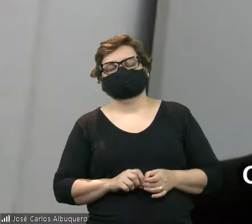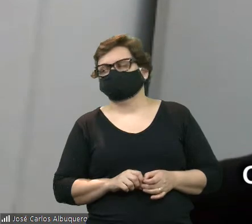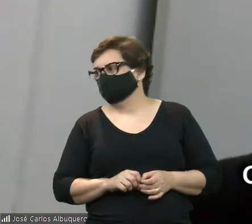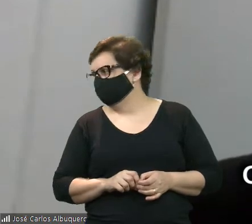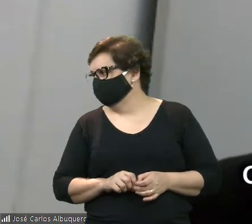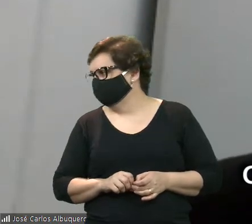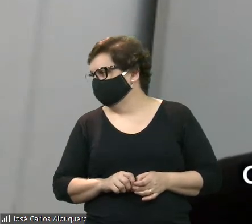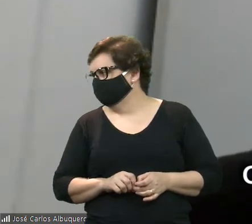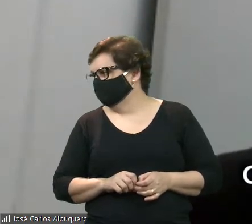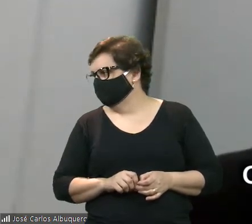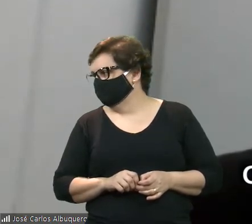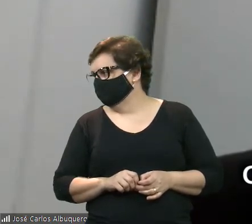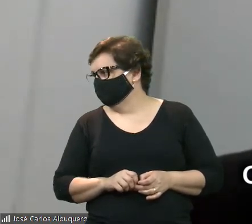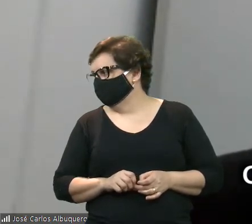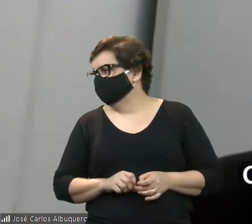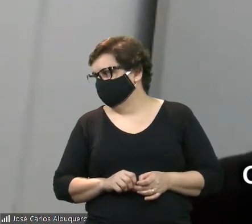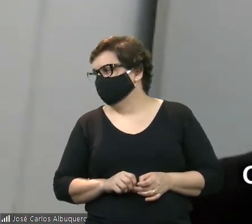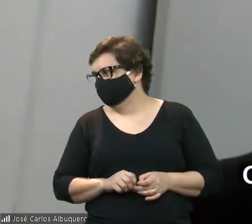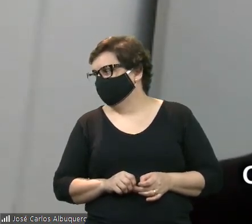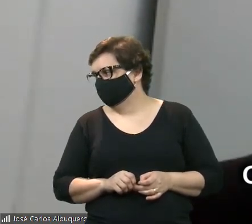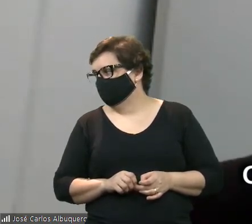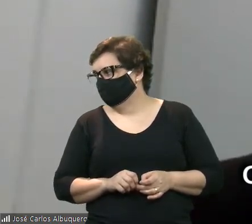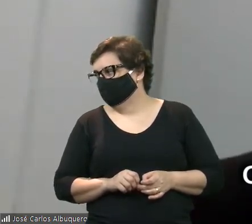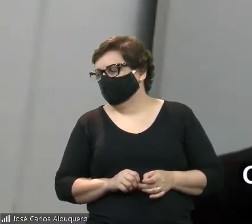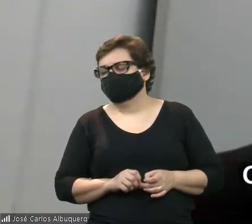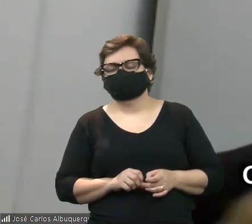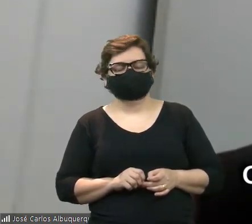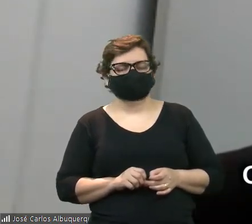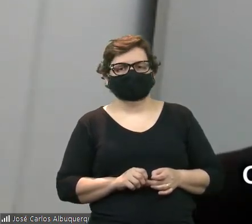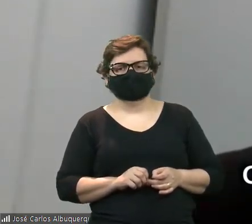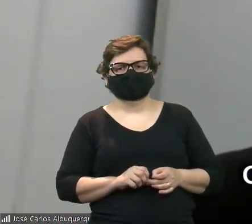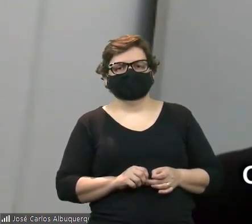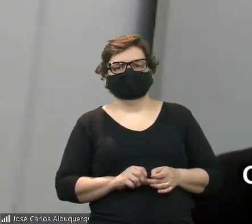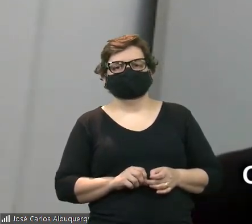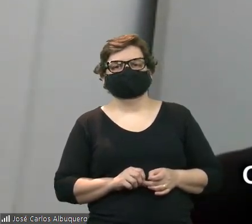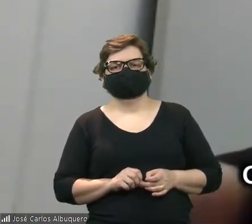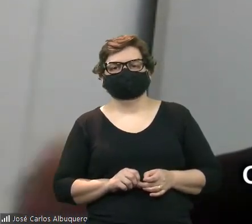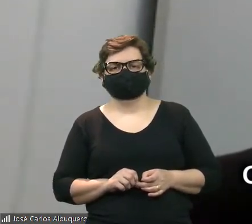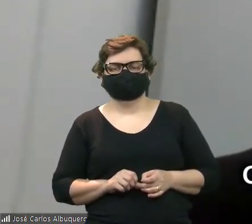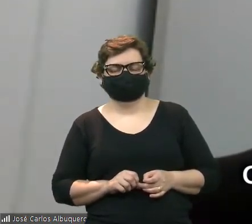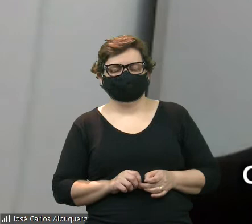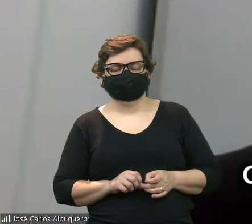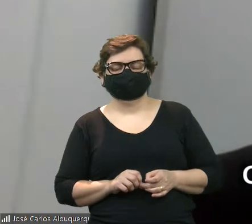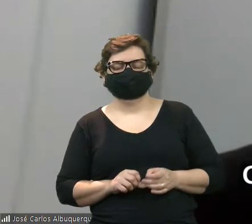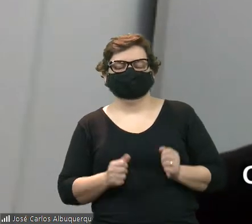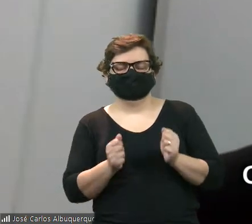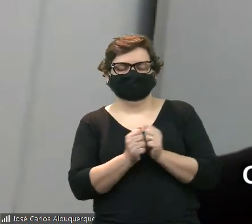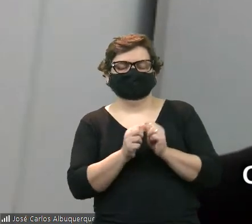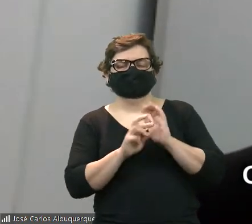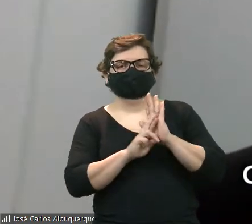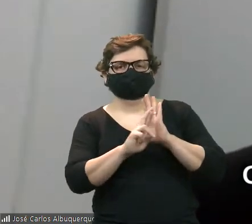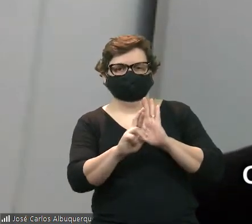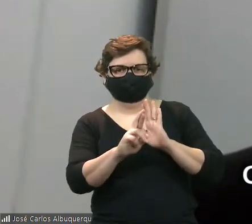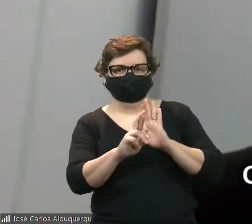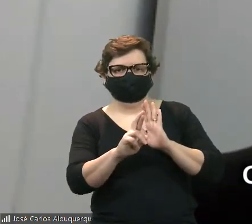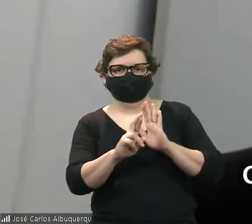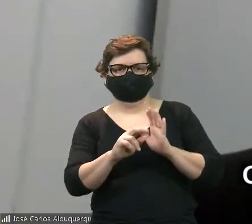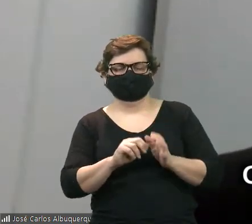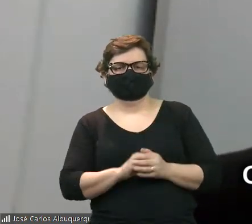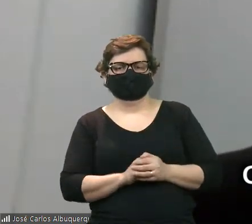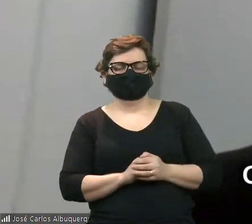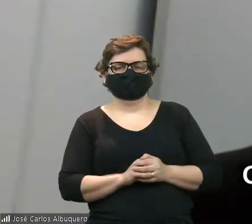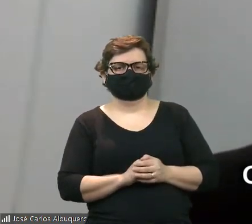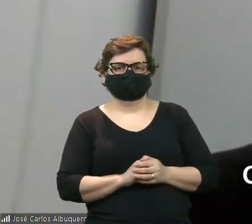esse gabinete, um gabinete já com algumas representação de outras pastas,